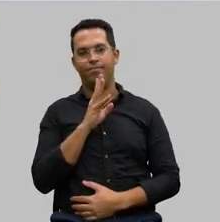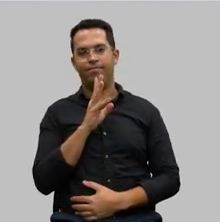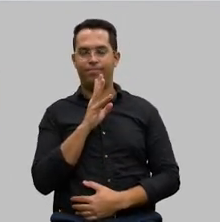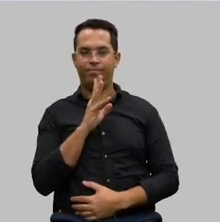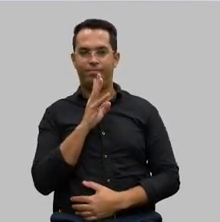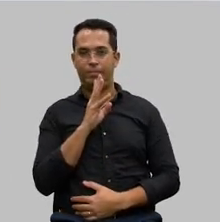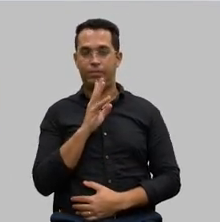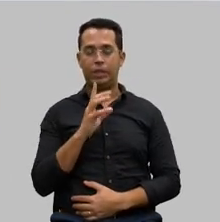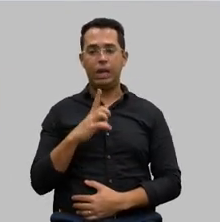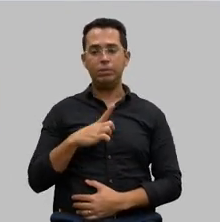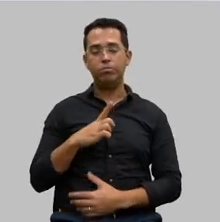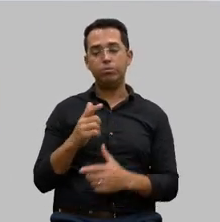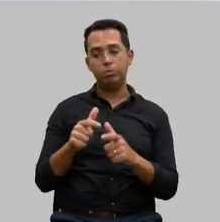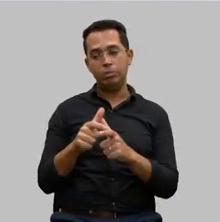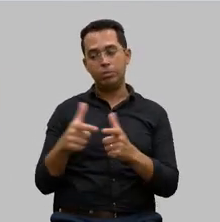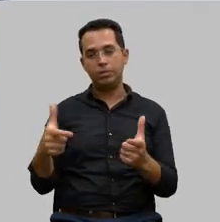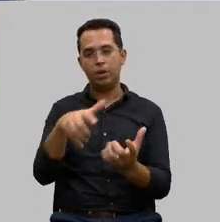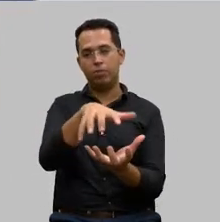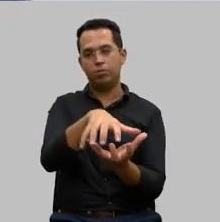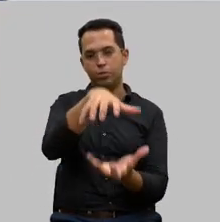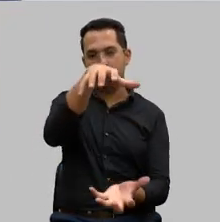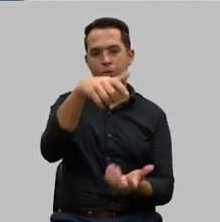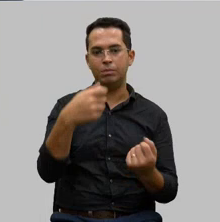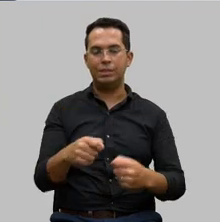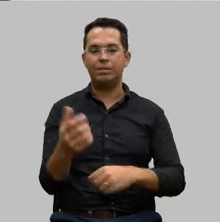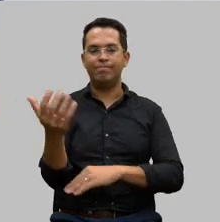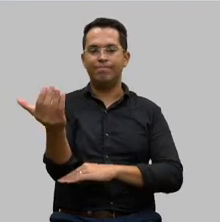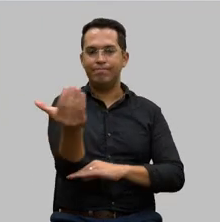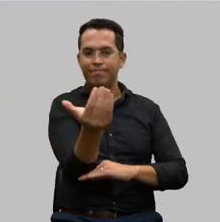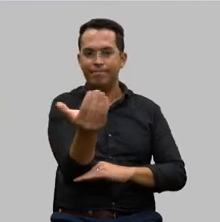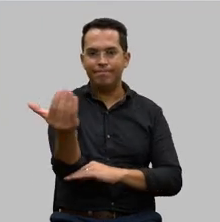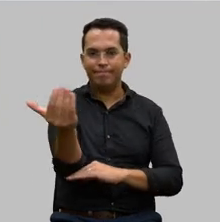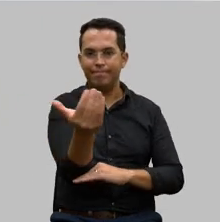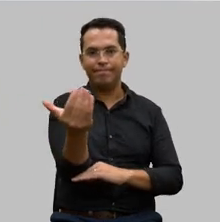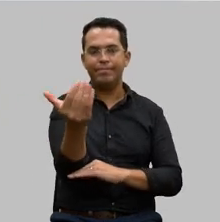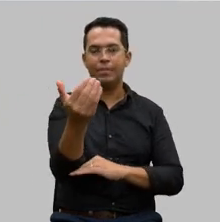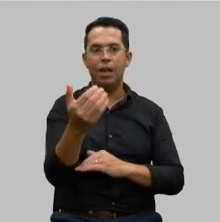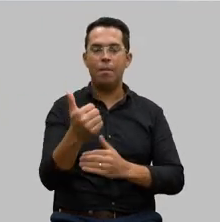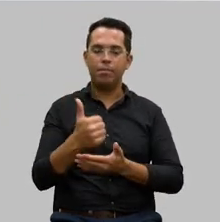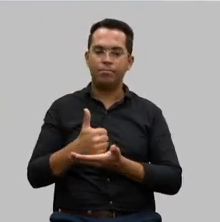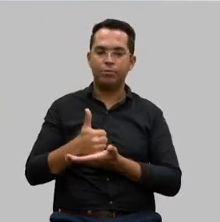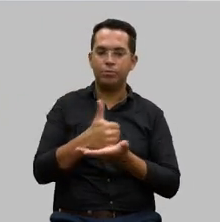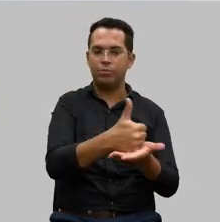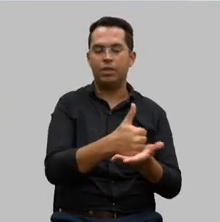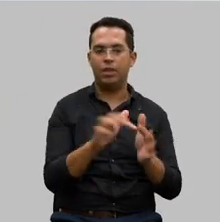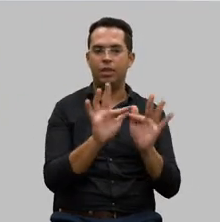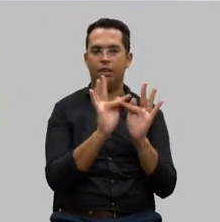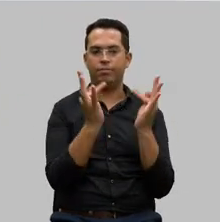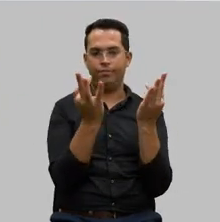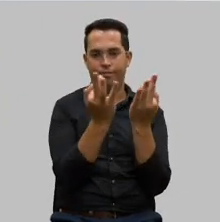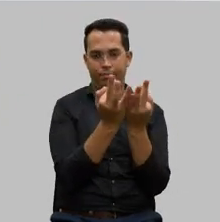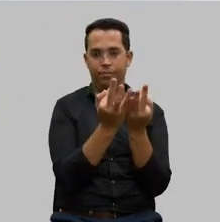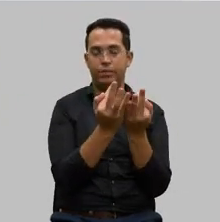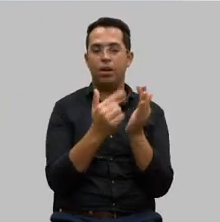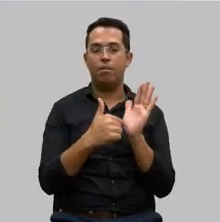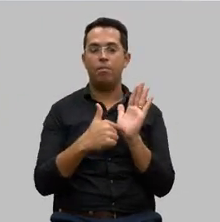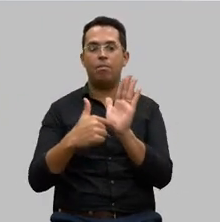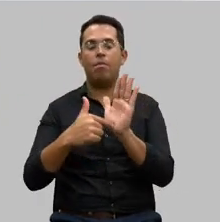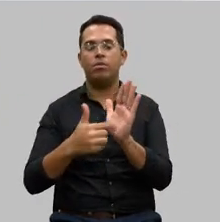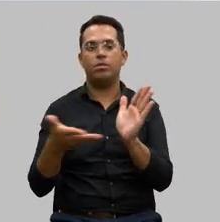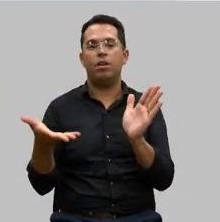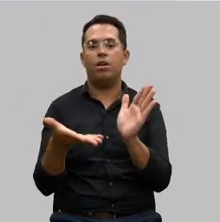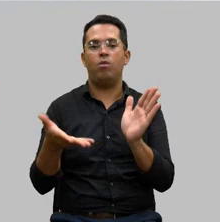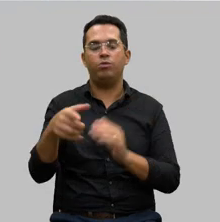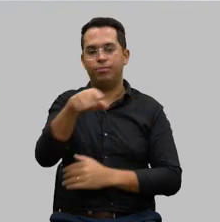latinha para poder sustentar a família Vocês não conhecem Então isso que nós queremos mostrar para vocês eu estou fazendo um